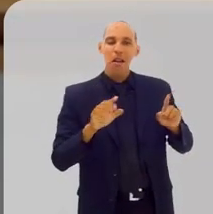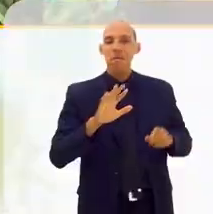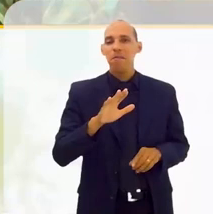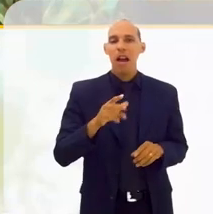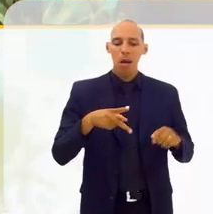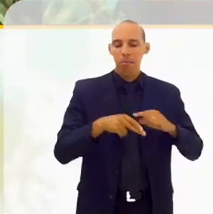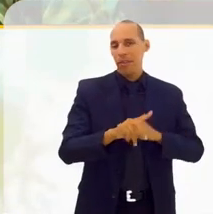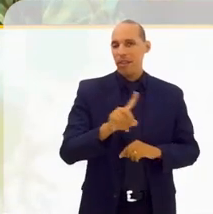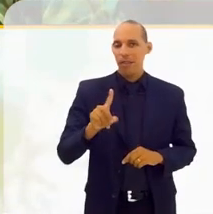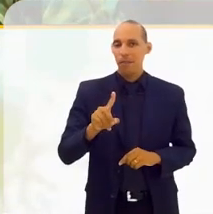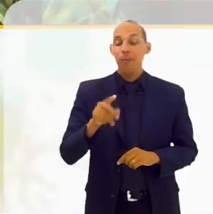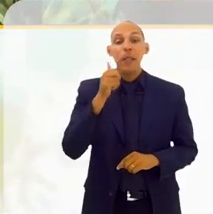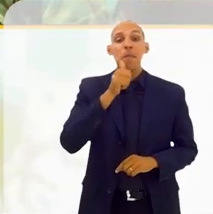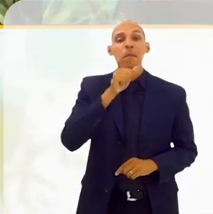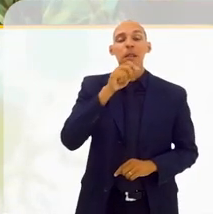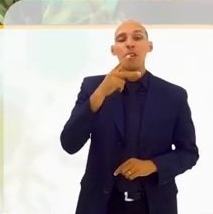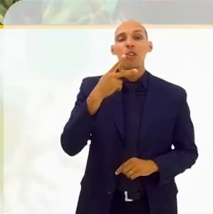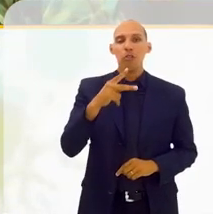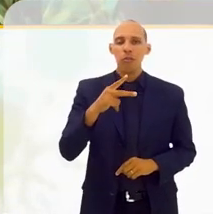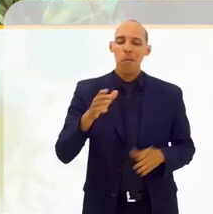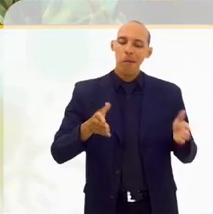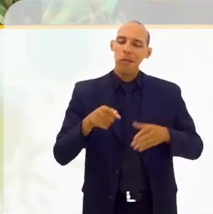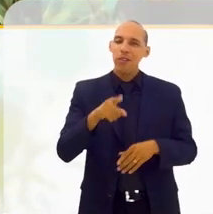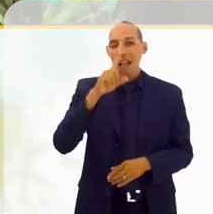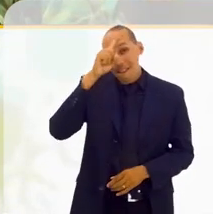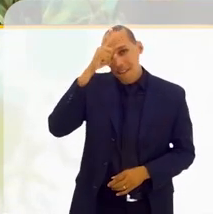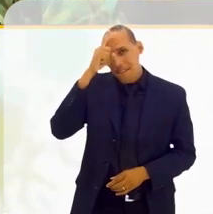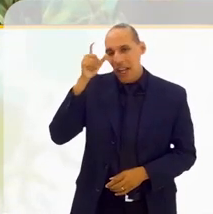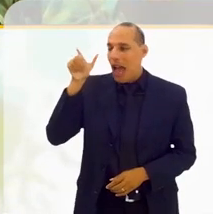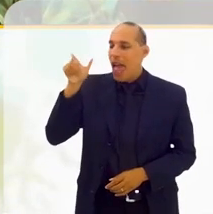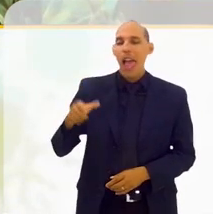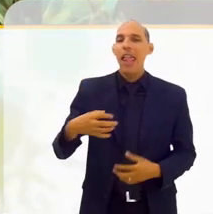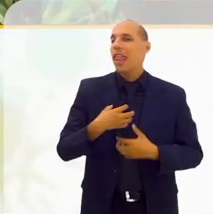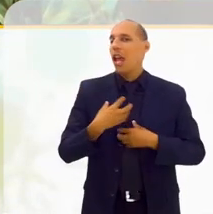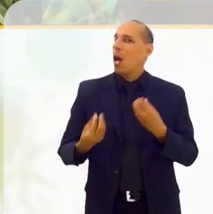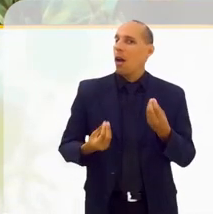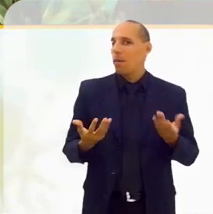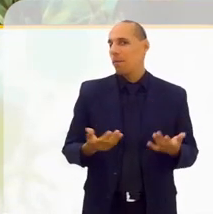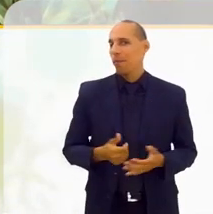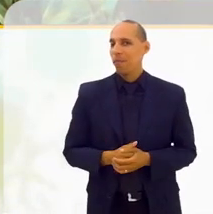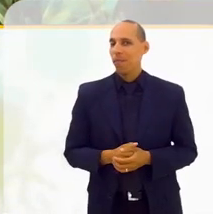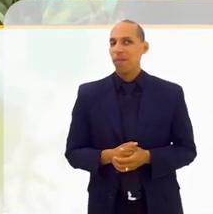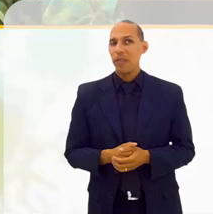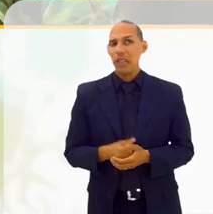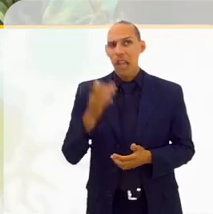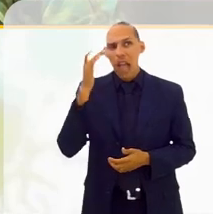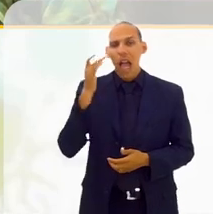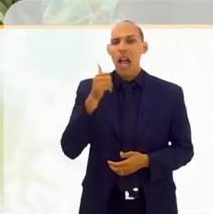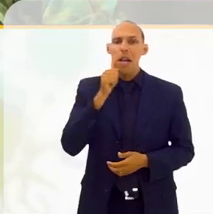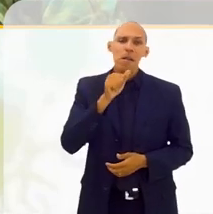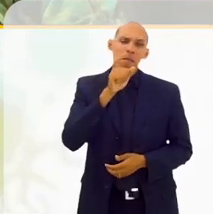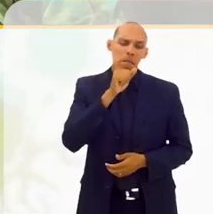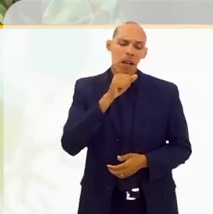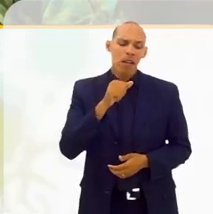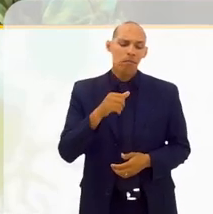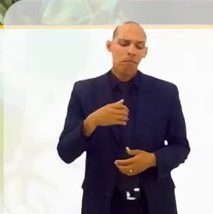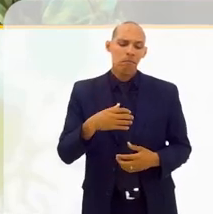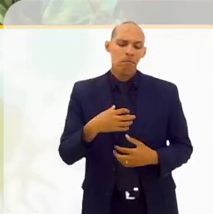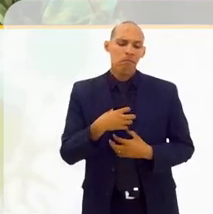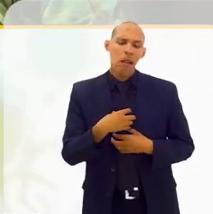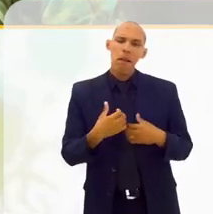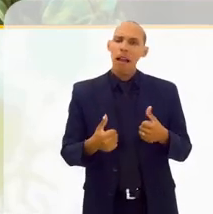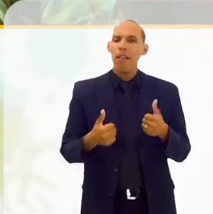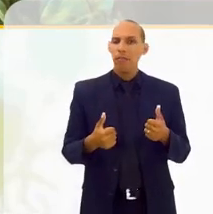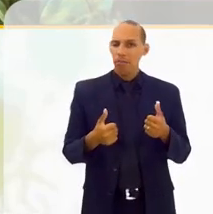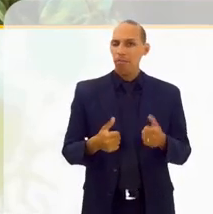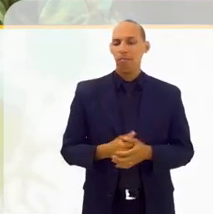pai sua mãe em relação aos seus momentos de criatividade como é que ela eu acho que minha mãe ela reagia